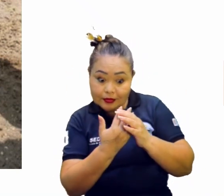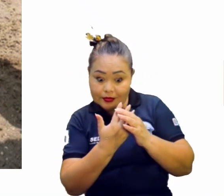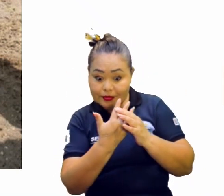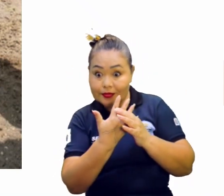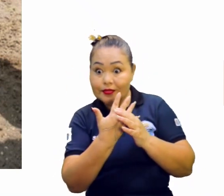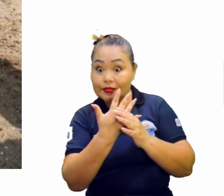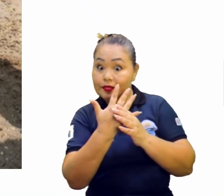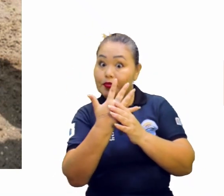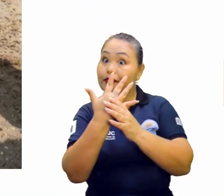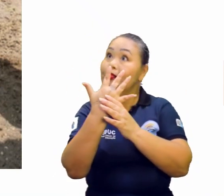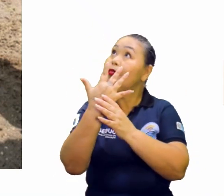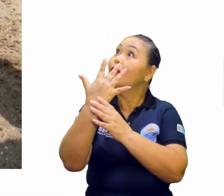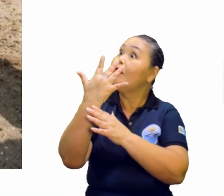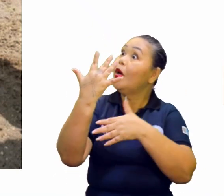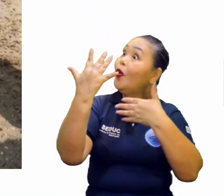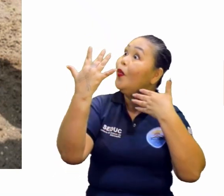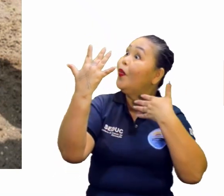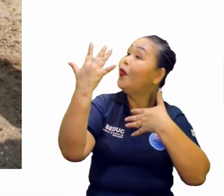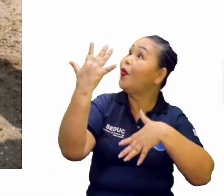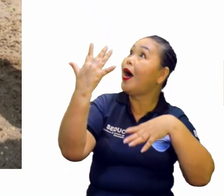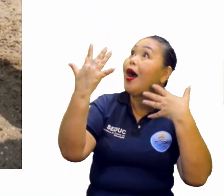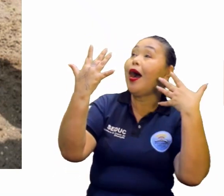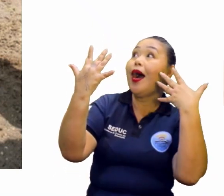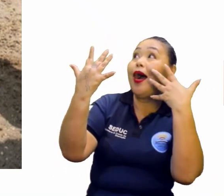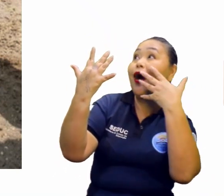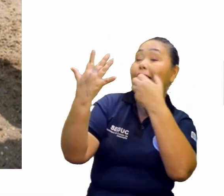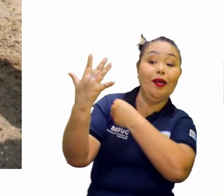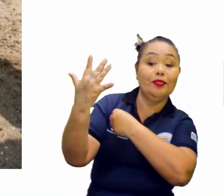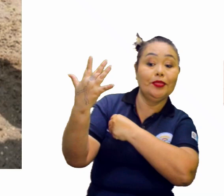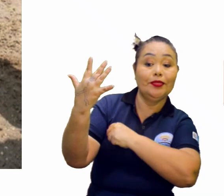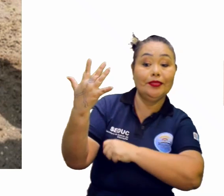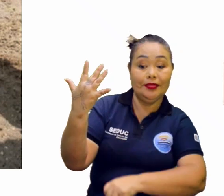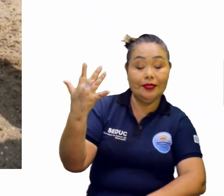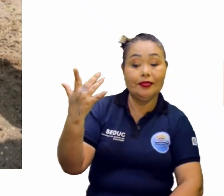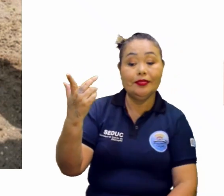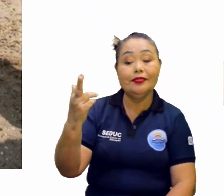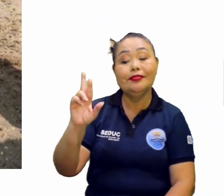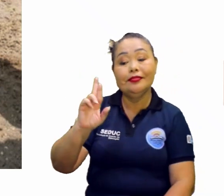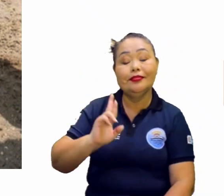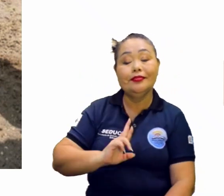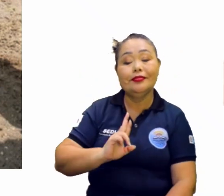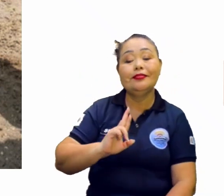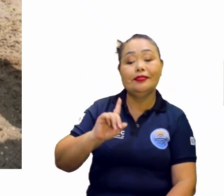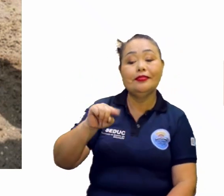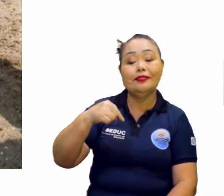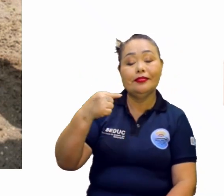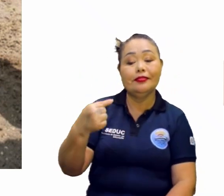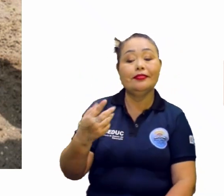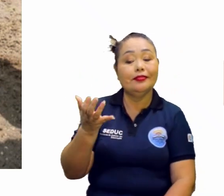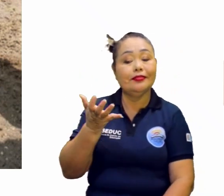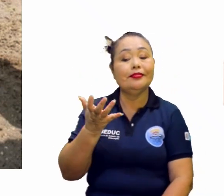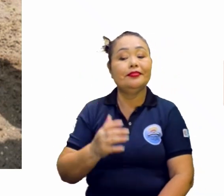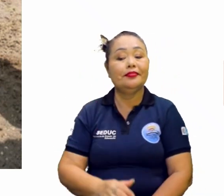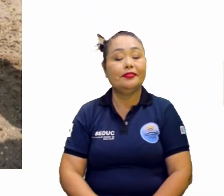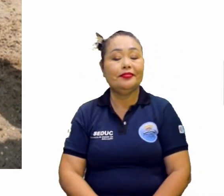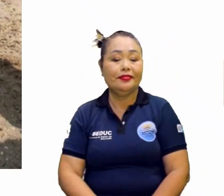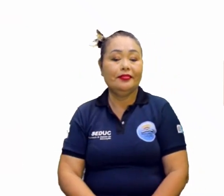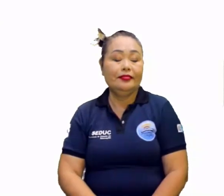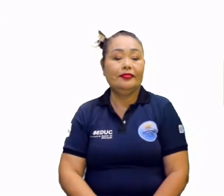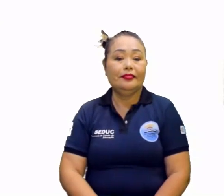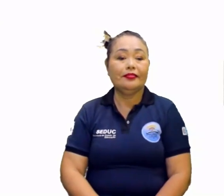né, rápido e aí vai me dar a resposta produtiva que eu desejo. Tá certo?